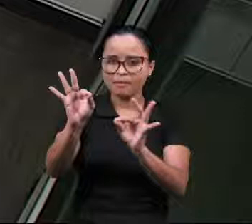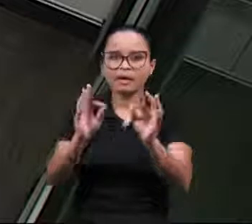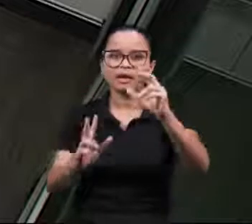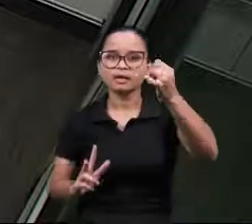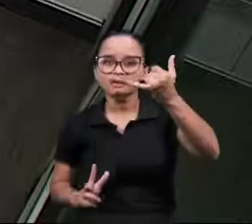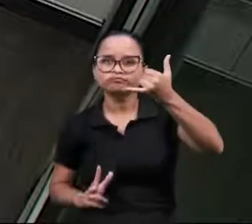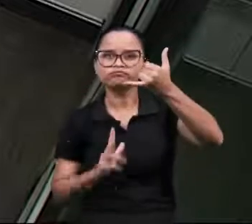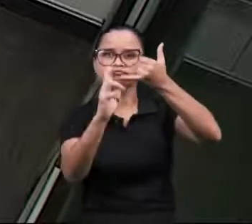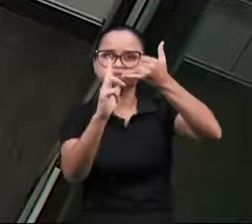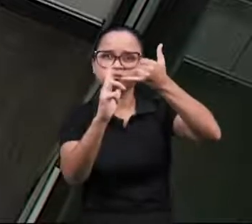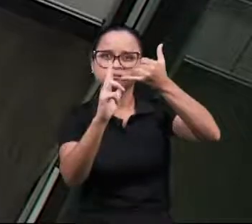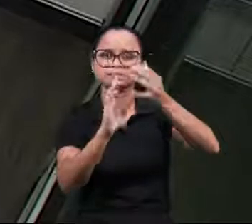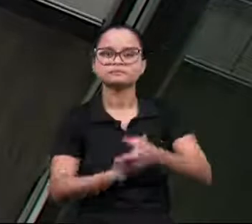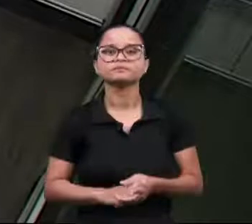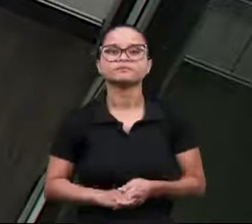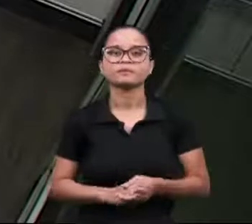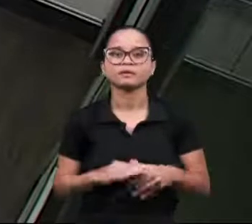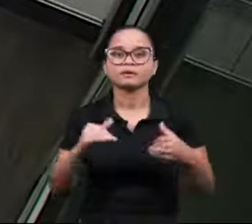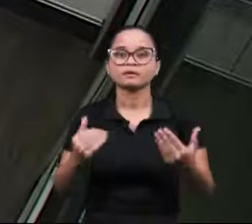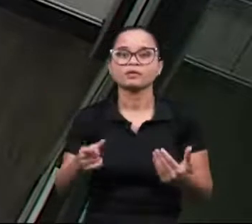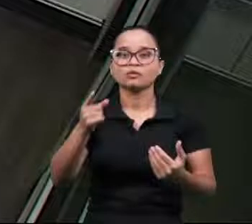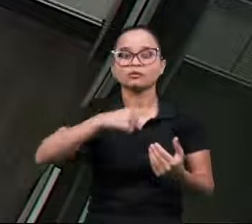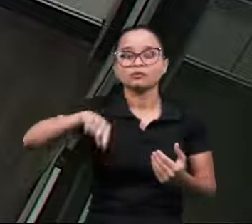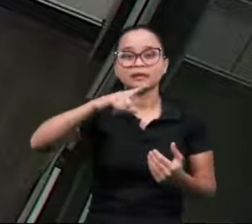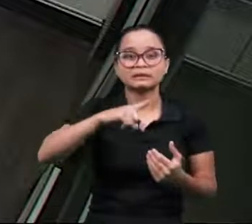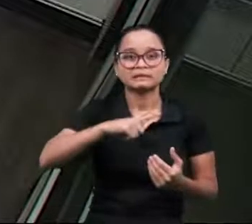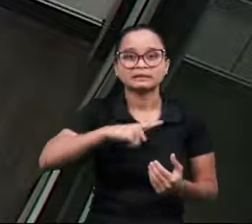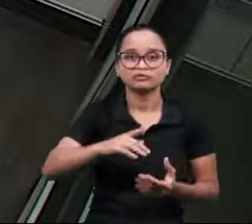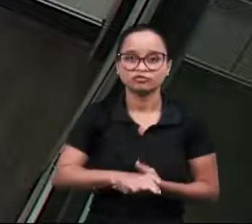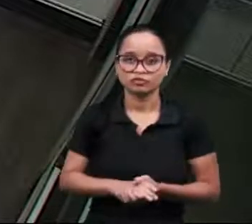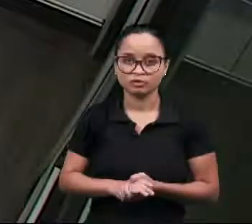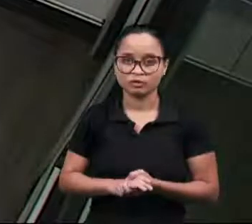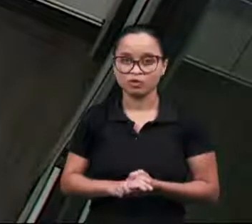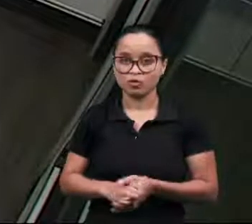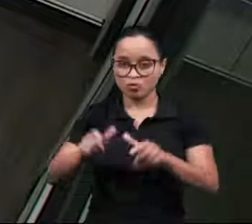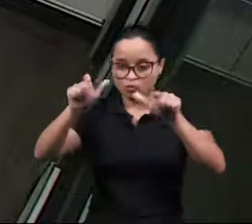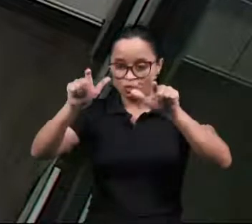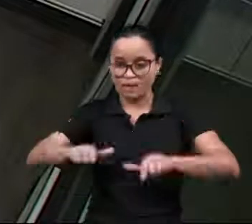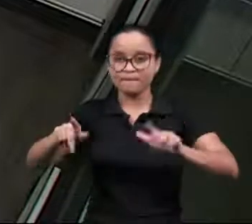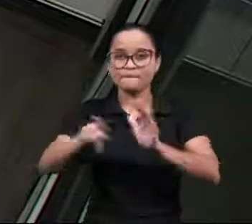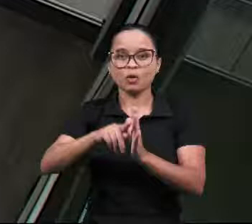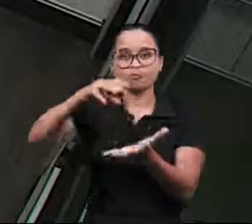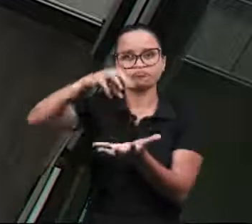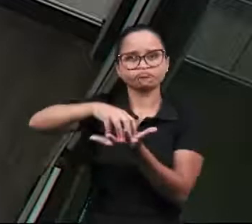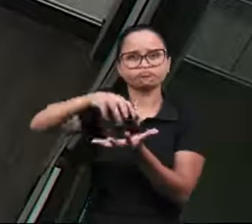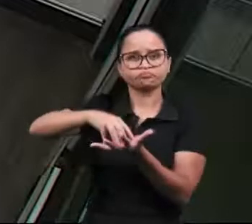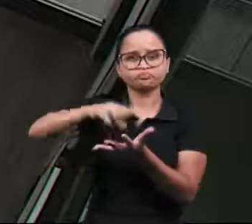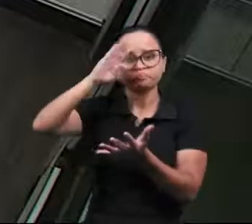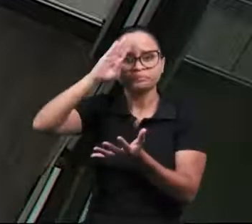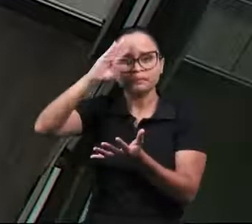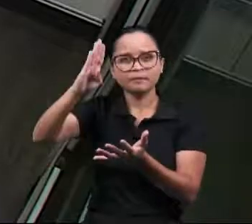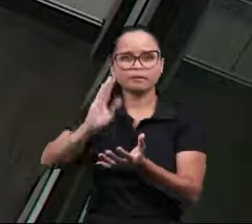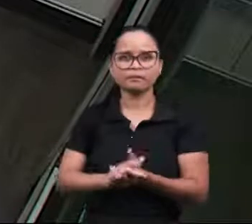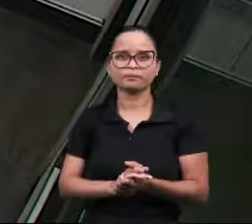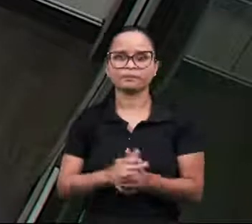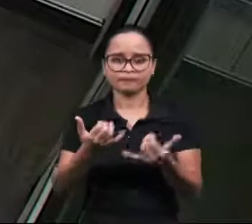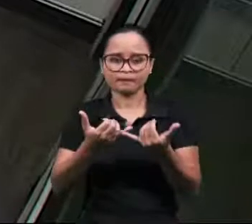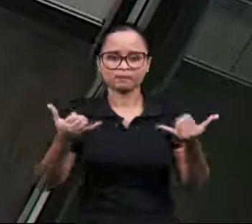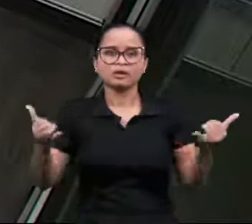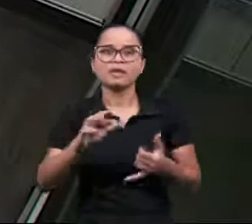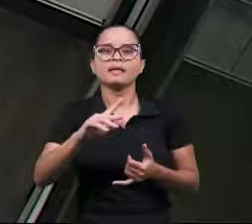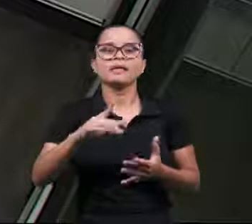isso numa bancada, nós tínhamos uma central de fabricação. Nós tínhamos não só o centro de